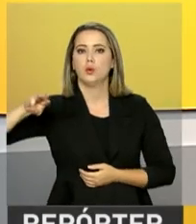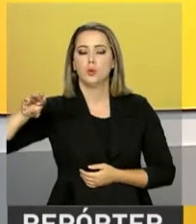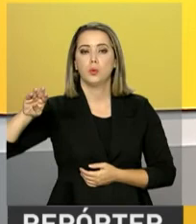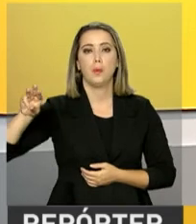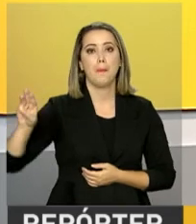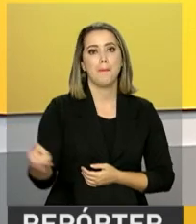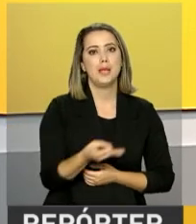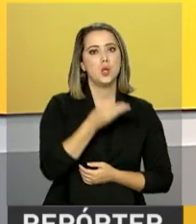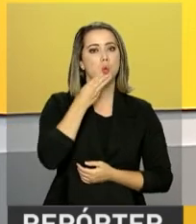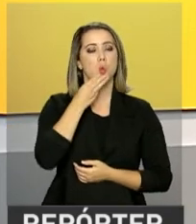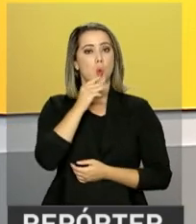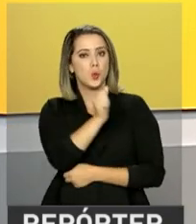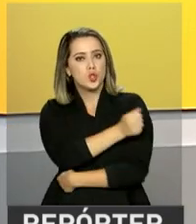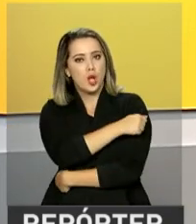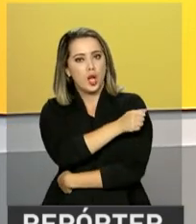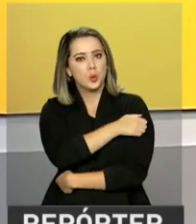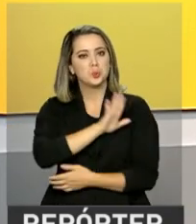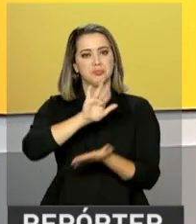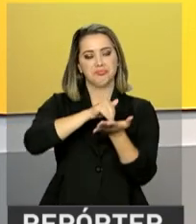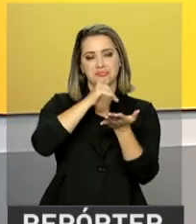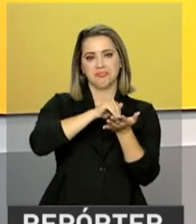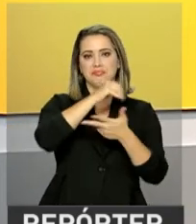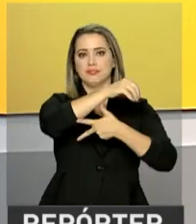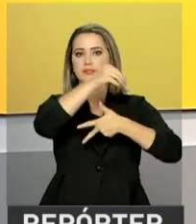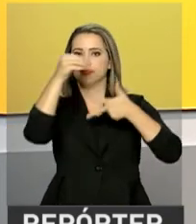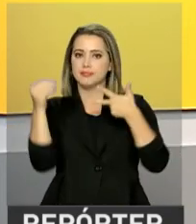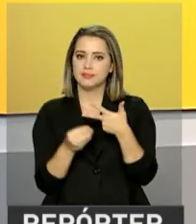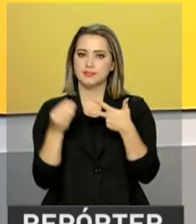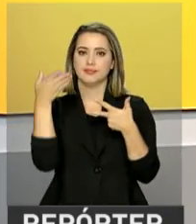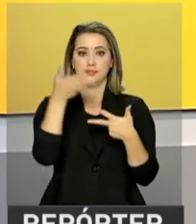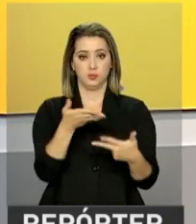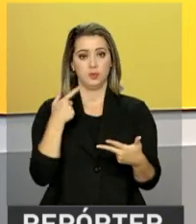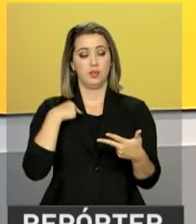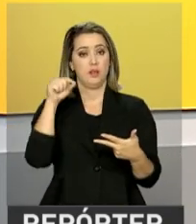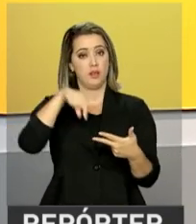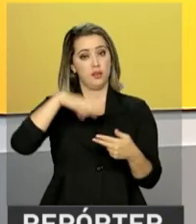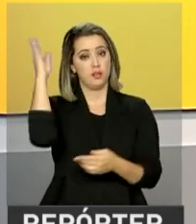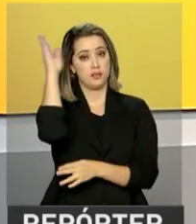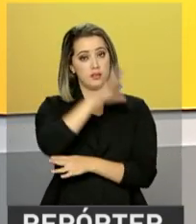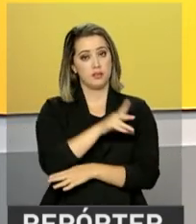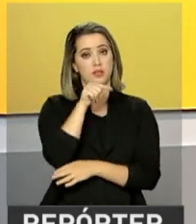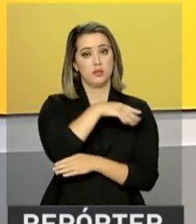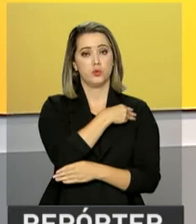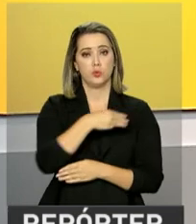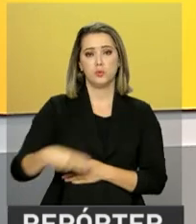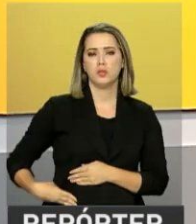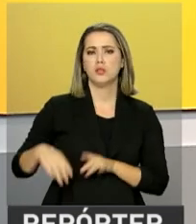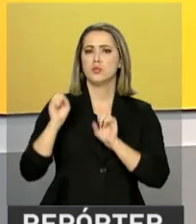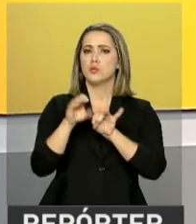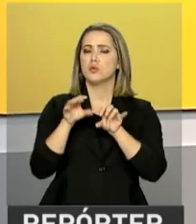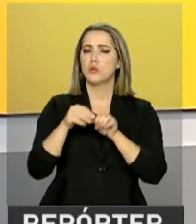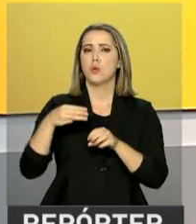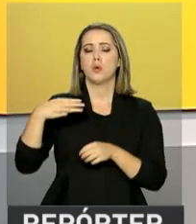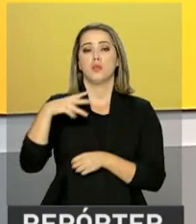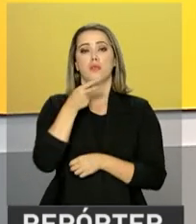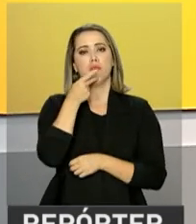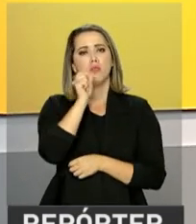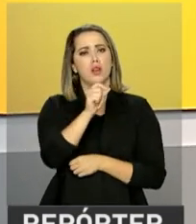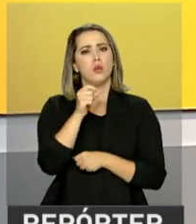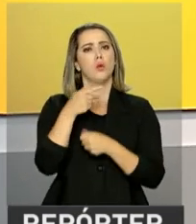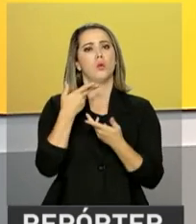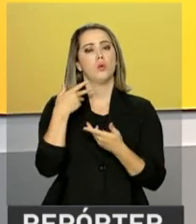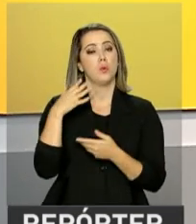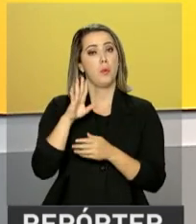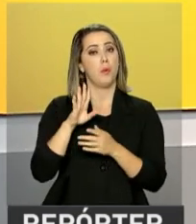os estudantes inscritos no Exame Nacional do Ensino Médio, o Enem. Nesta tarde, o ministro da Educação, Mendonça Filho,